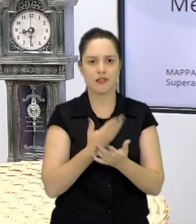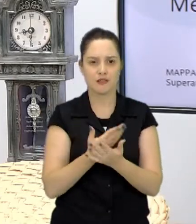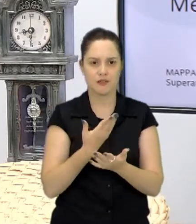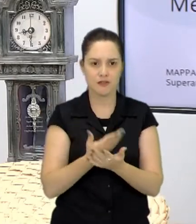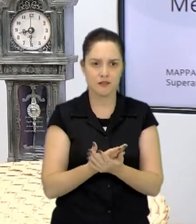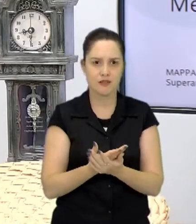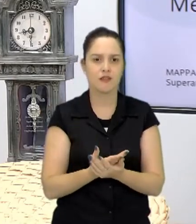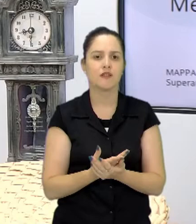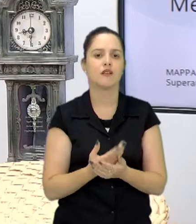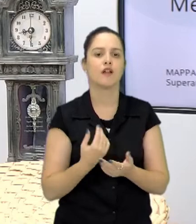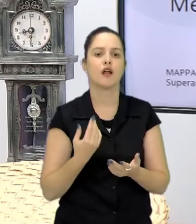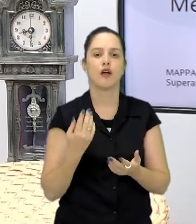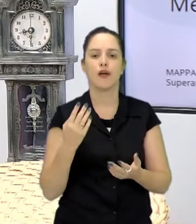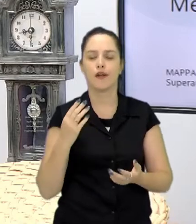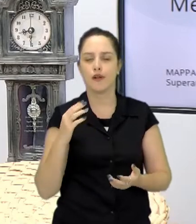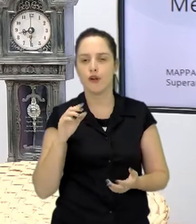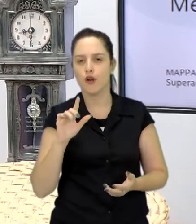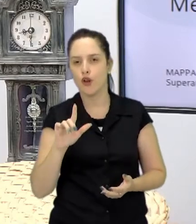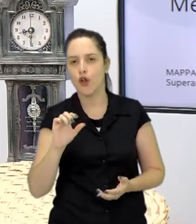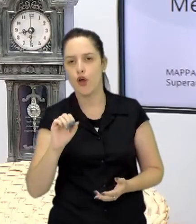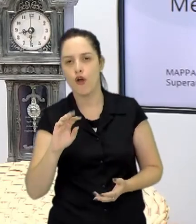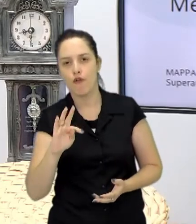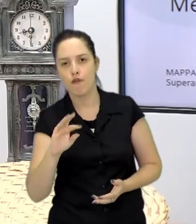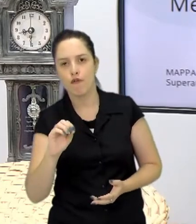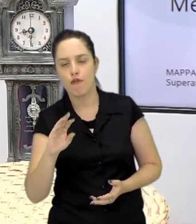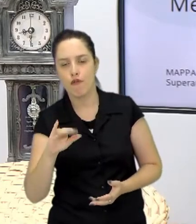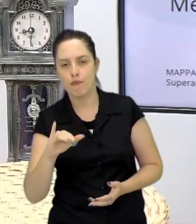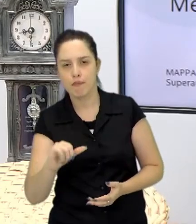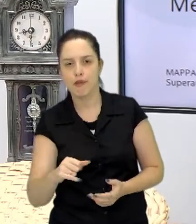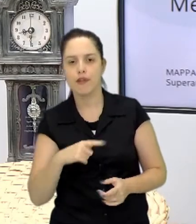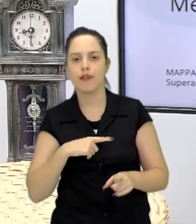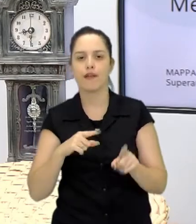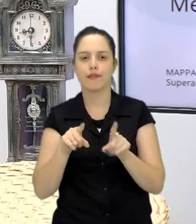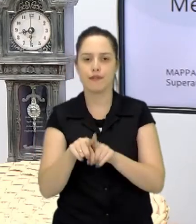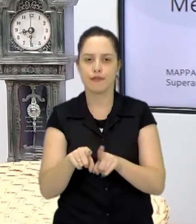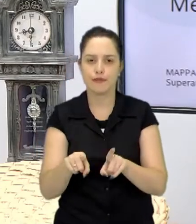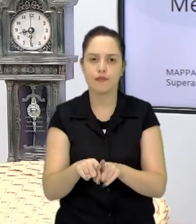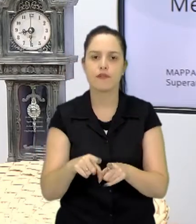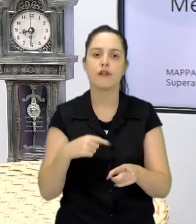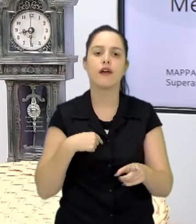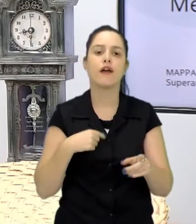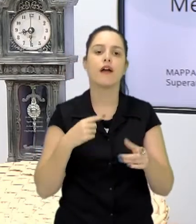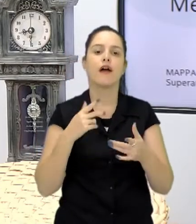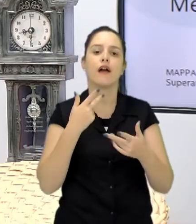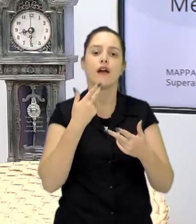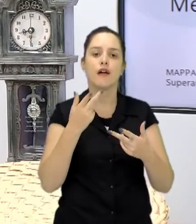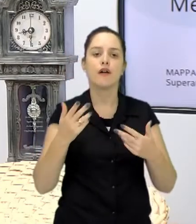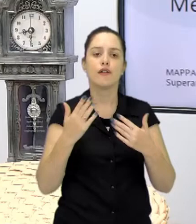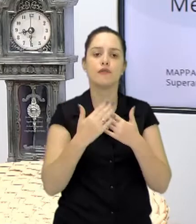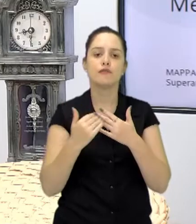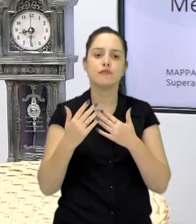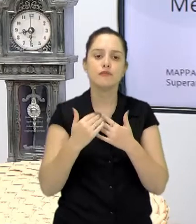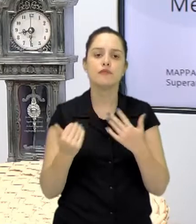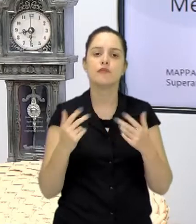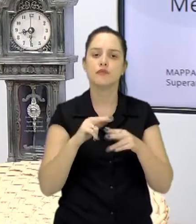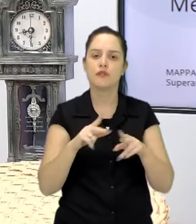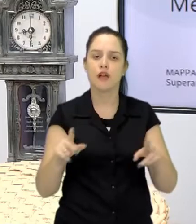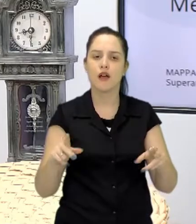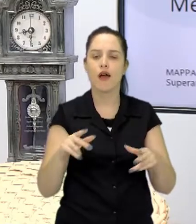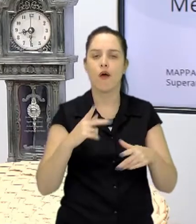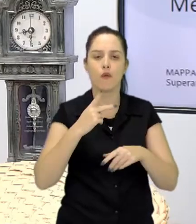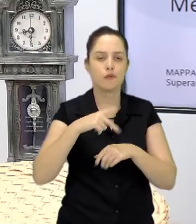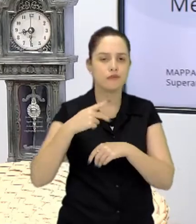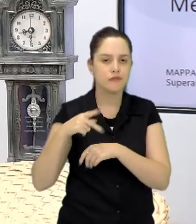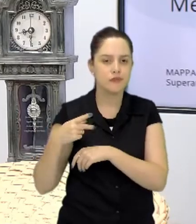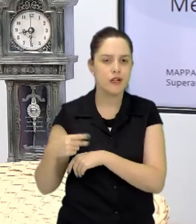da xenofobia, que é essa aversão pelo estrangeiro, mas qual estrangeiro, né? E que muitas vezes a xenofobia, ela não acontece só com o estrangeiro. Muitas